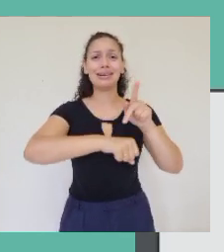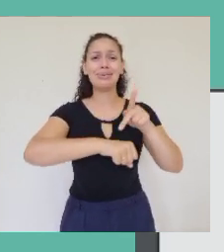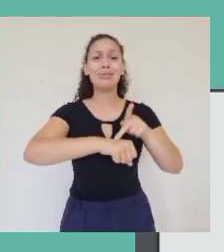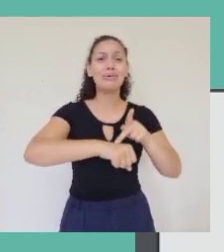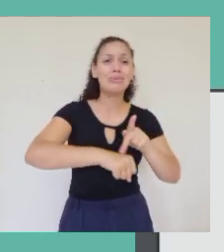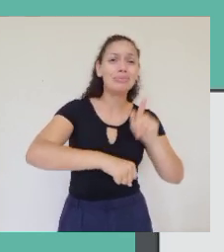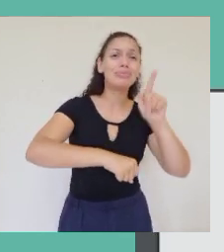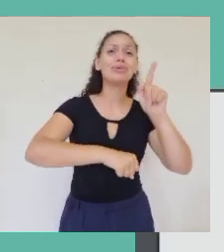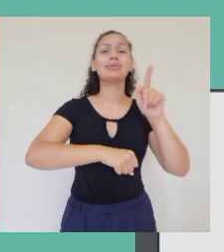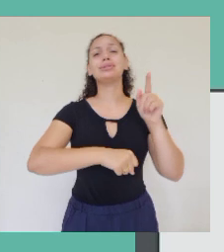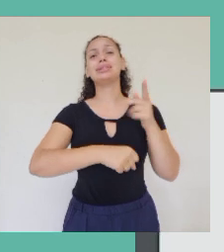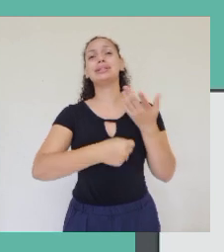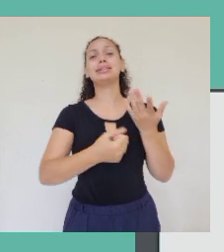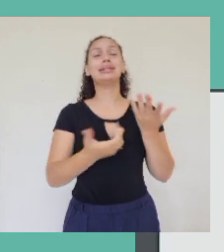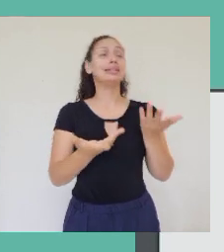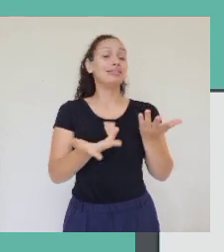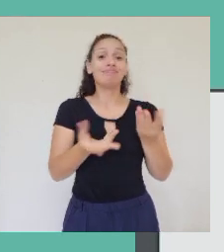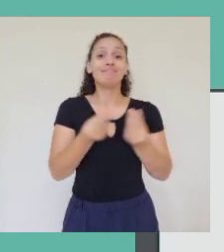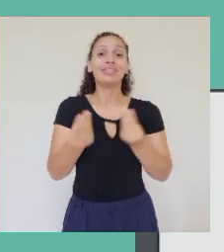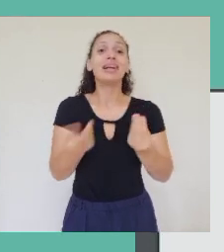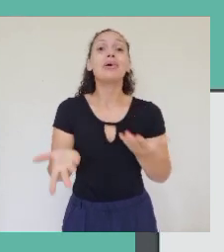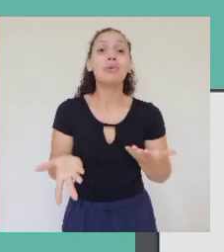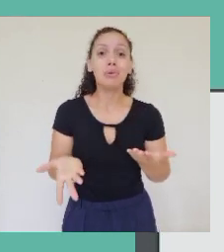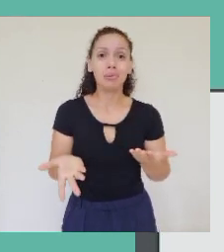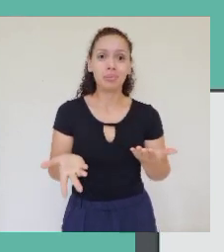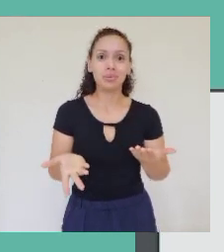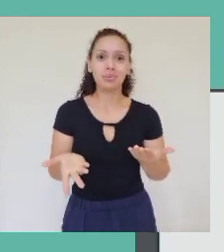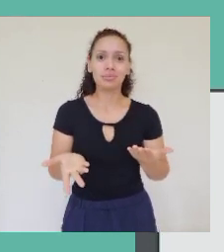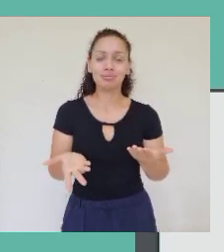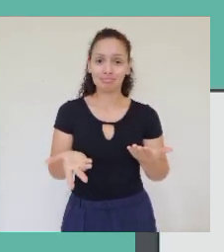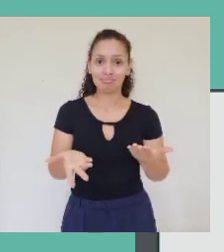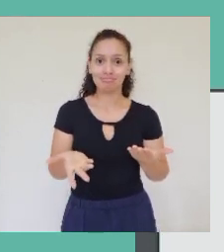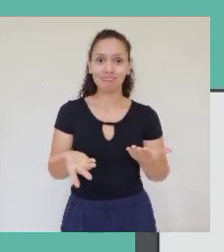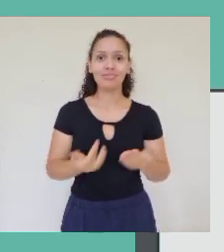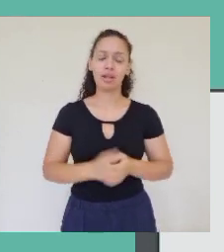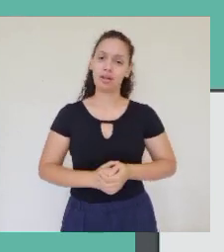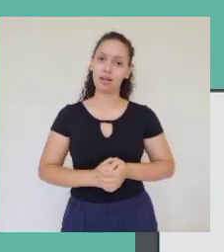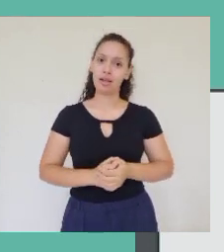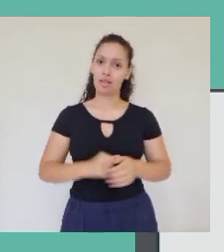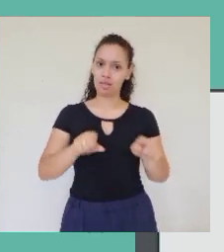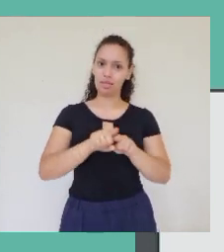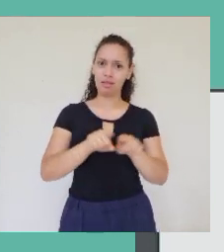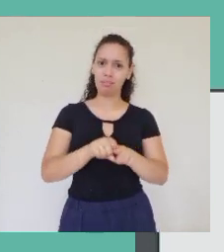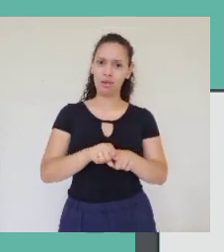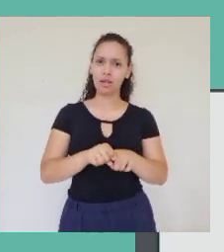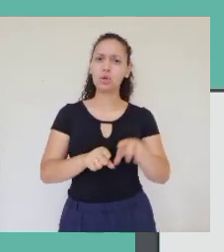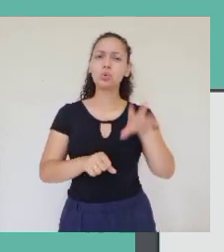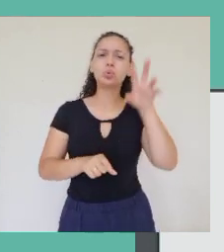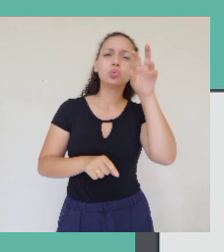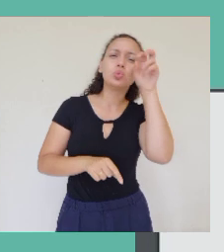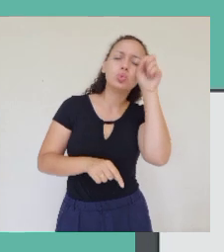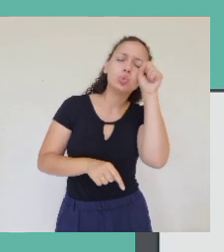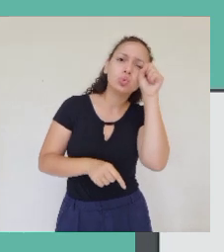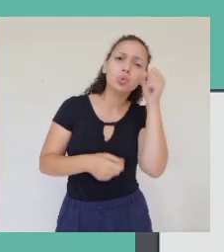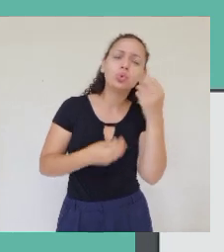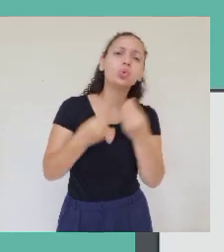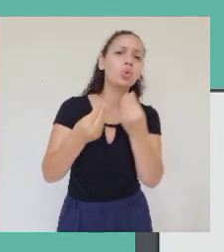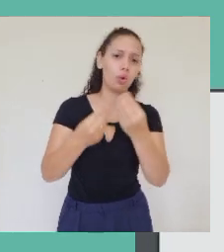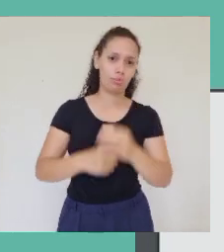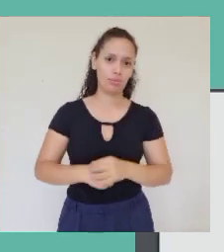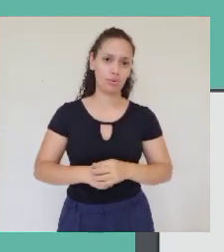né? E como anda a sua qualidade do sono. Porque se você é uma pessoa que passa 6 horas na faculdade por